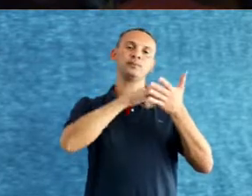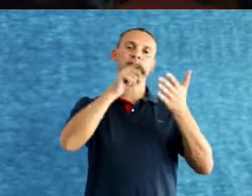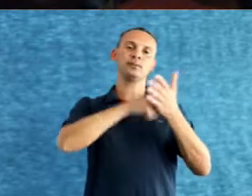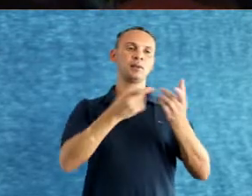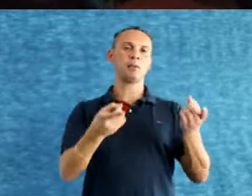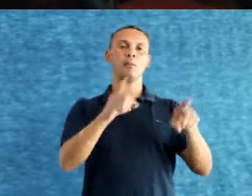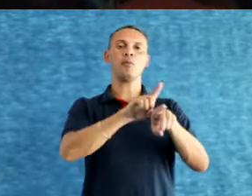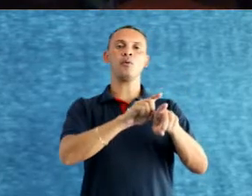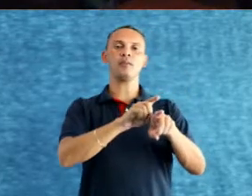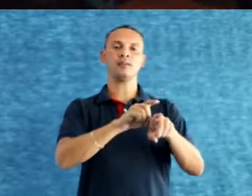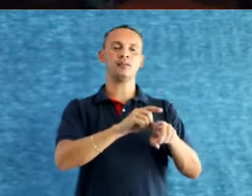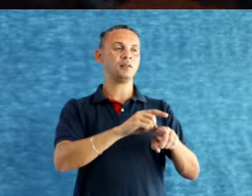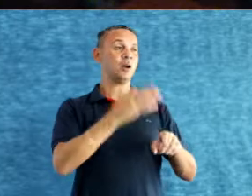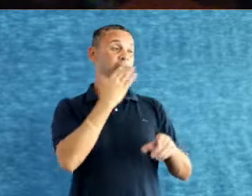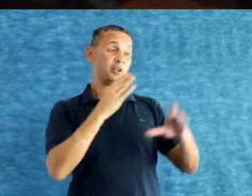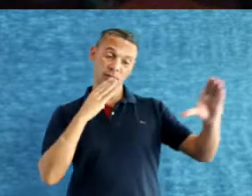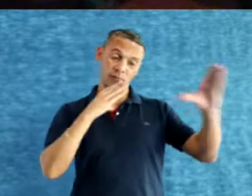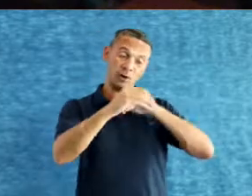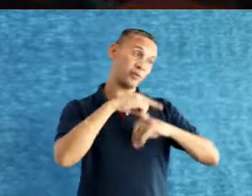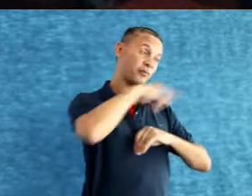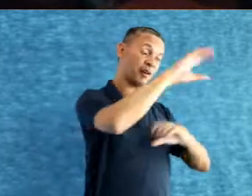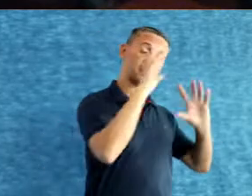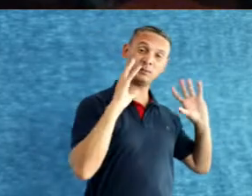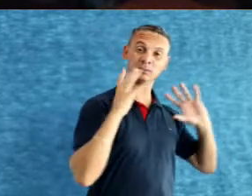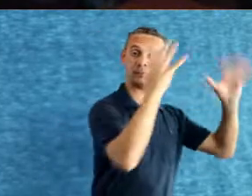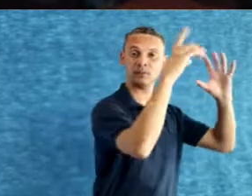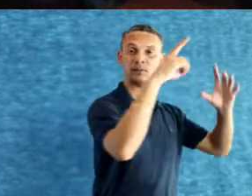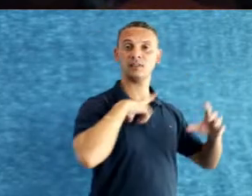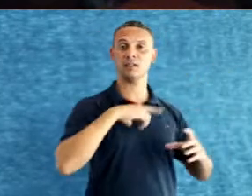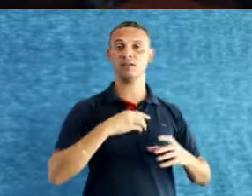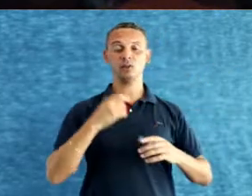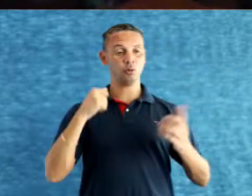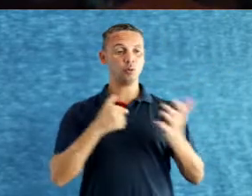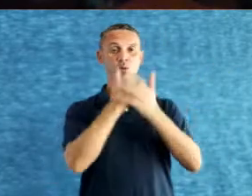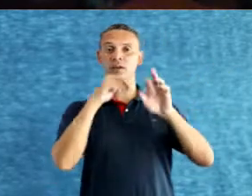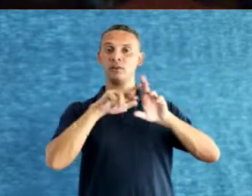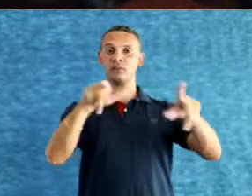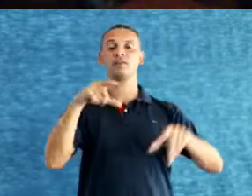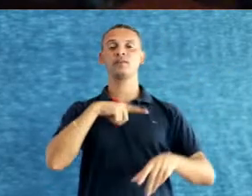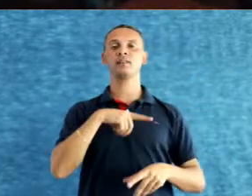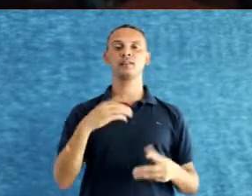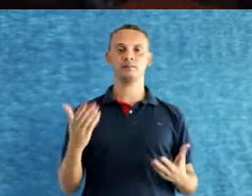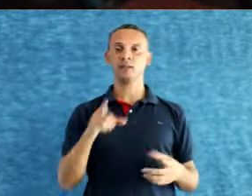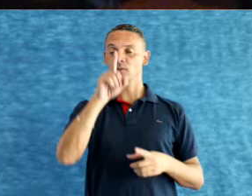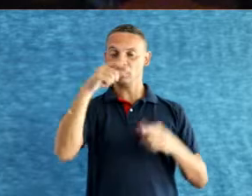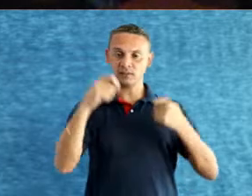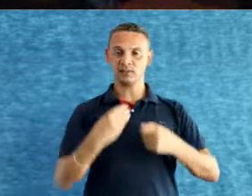início, dizendo que o texto foi censurado, que não... Porque aí não é nem tanto por